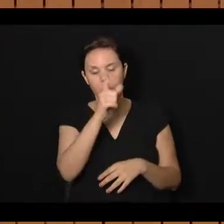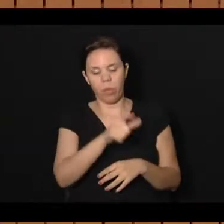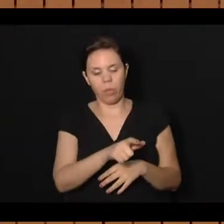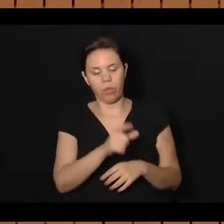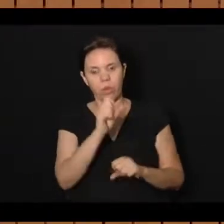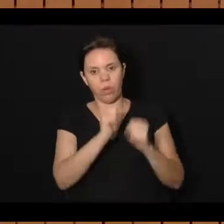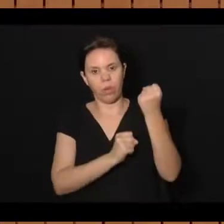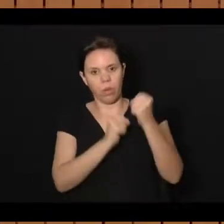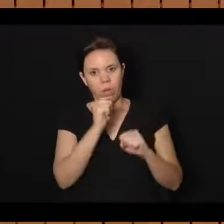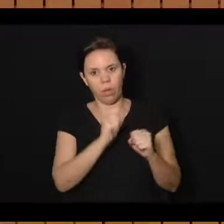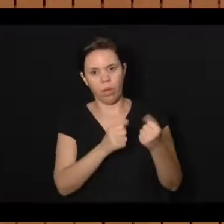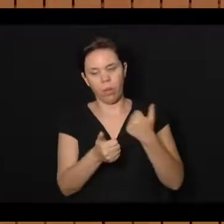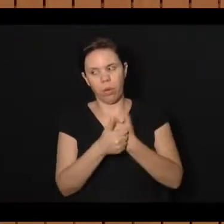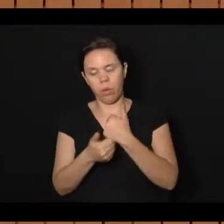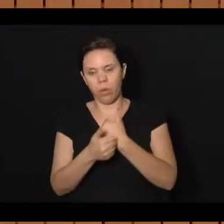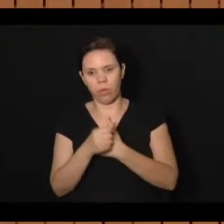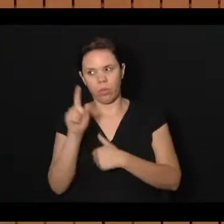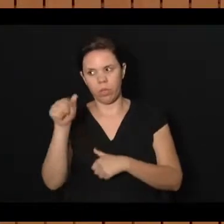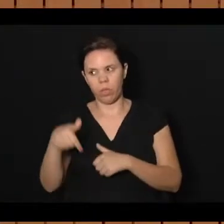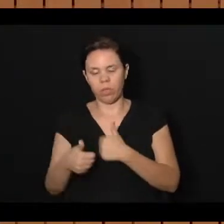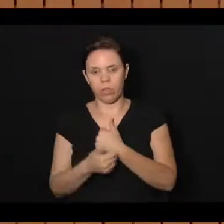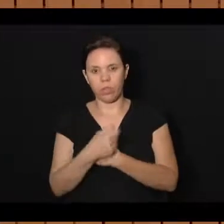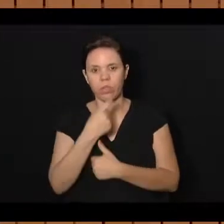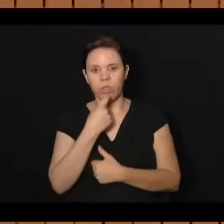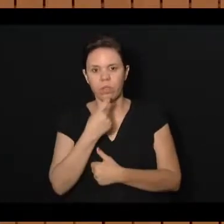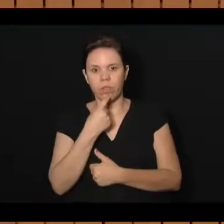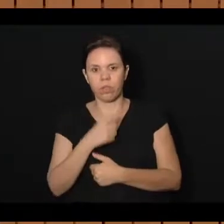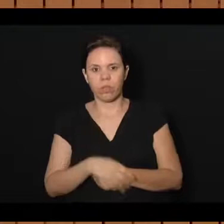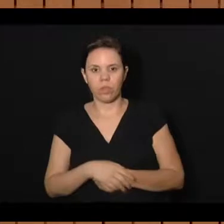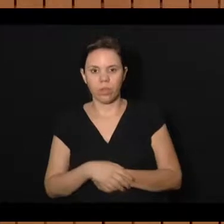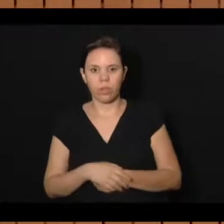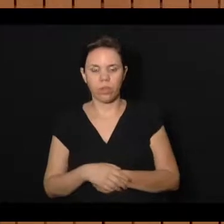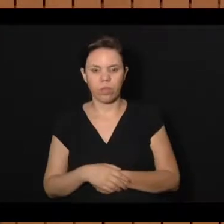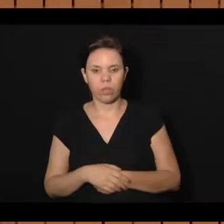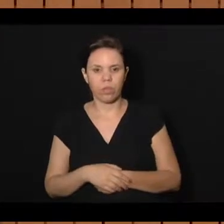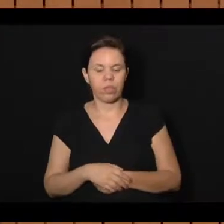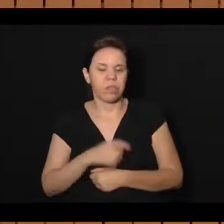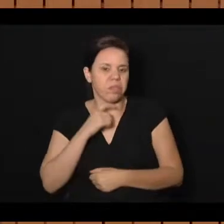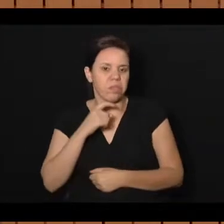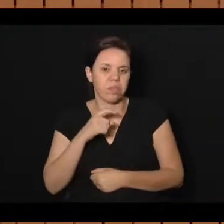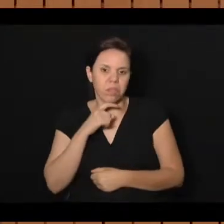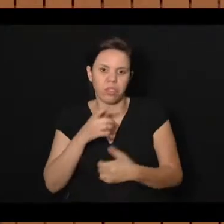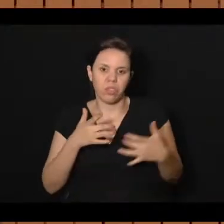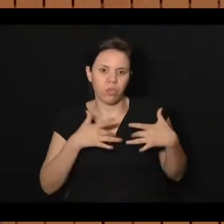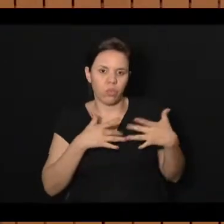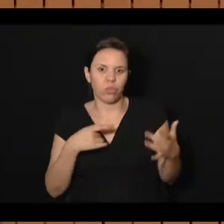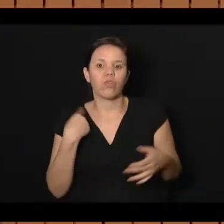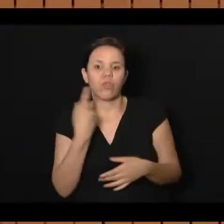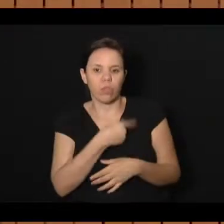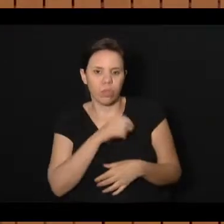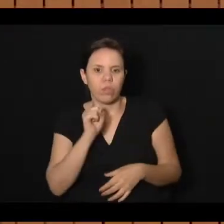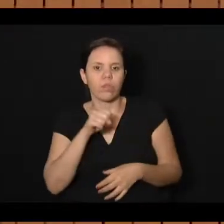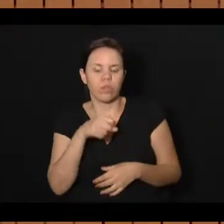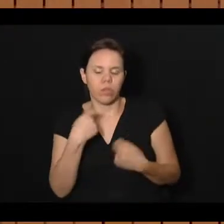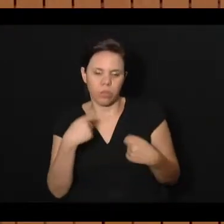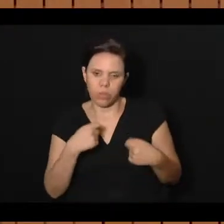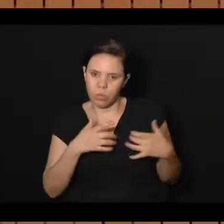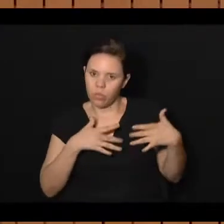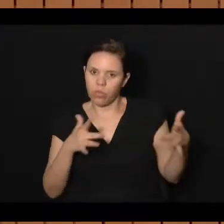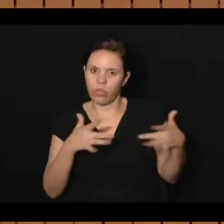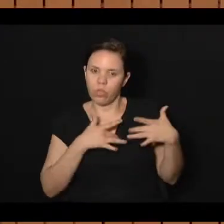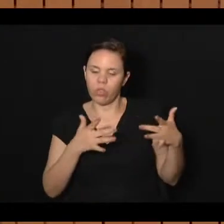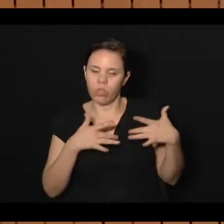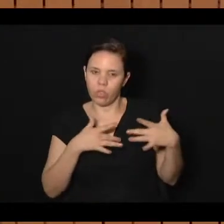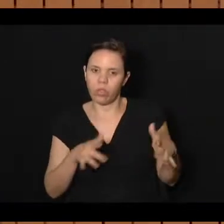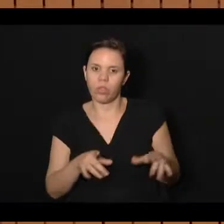vizinha próxima daqui era uma das ervas mas ninguém então nós realmente precisamos doação vivemos de costa